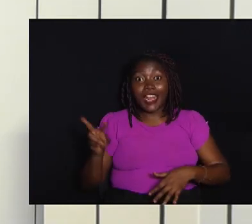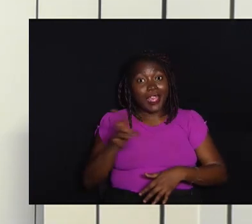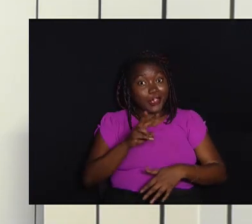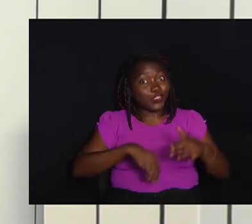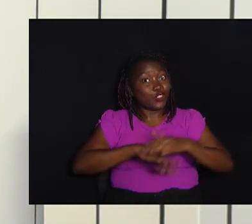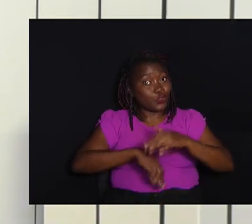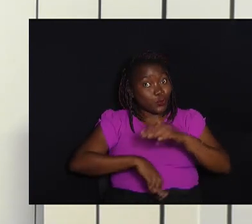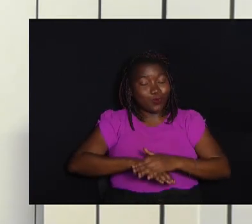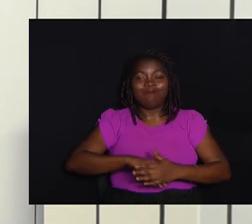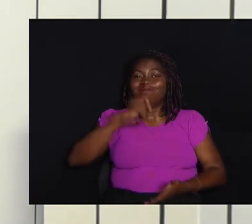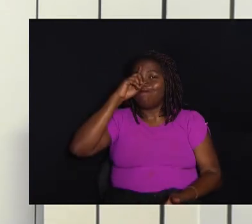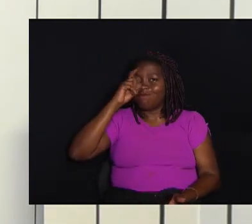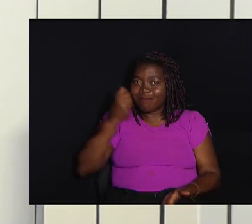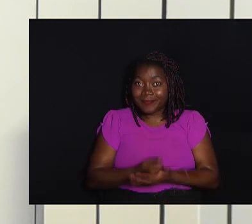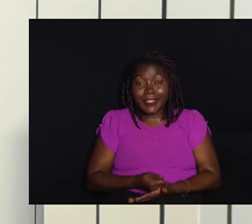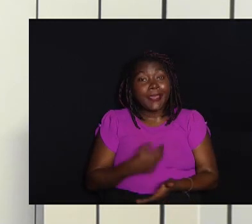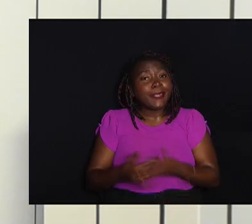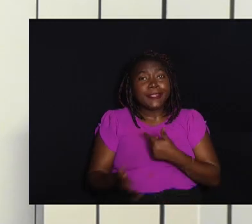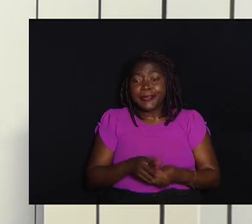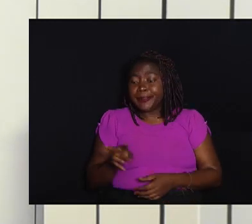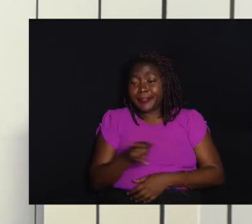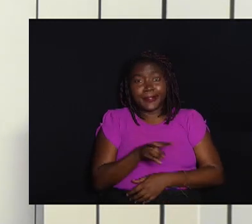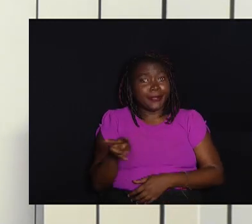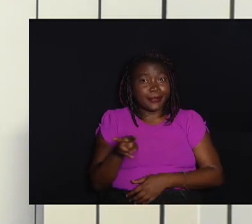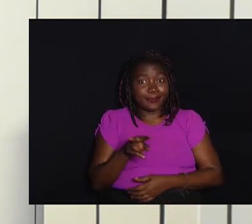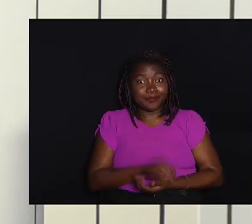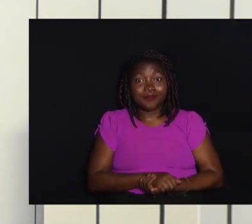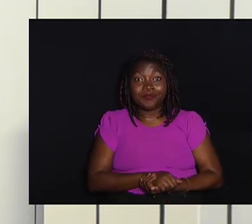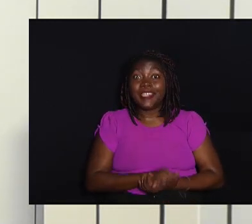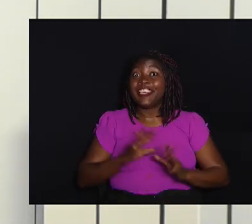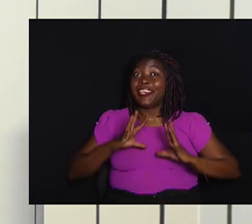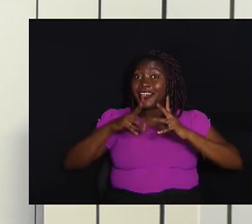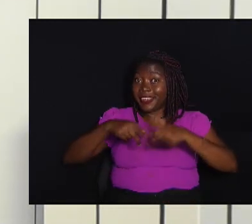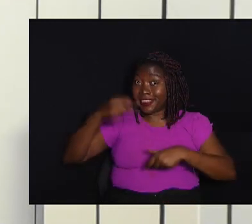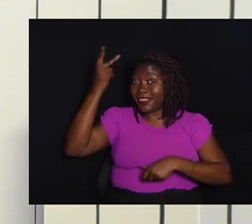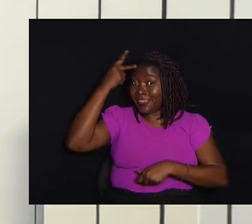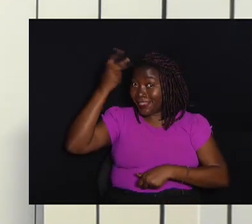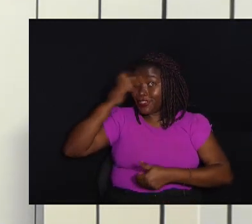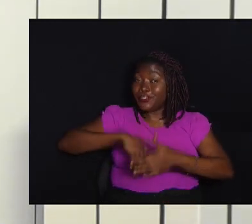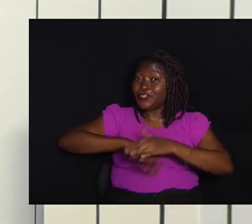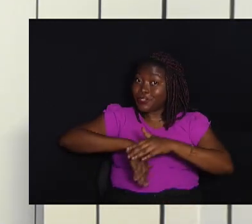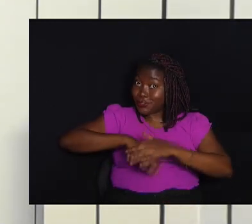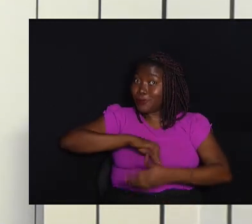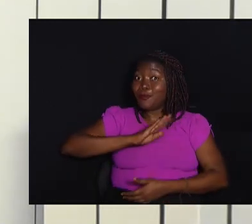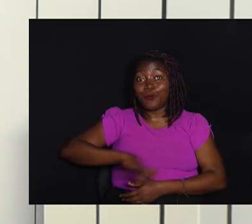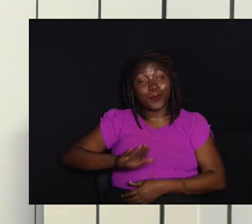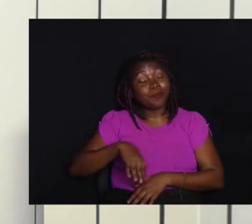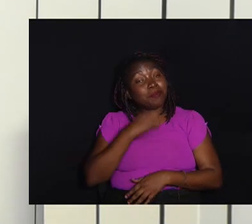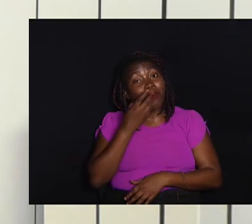são decisivas, tanto para o Guarani como para a Ponte Preta na Copa São Paulo de Futebol Júnior. Bom,